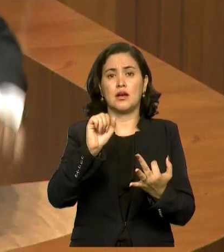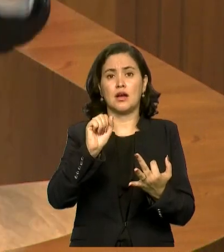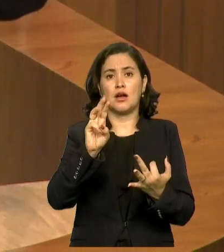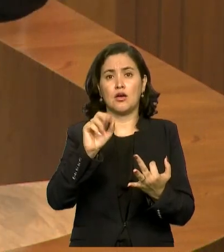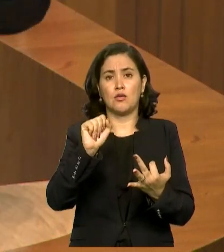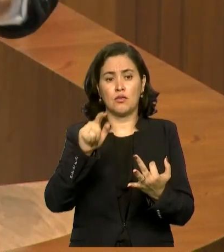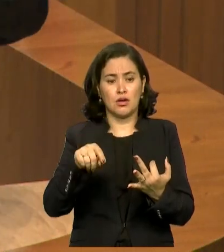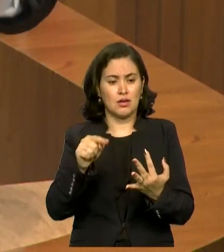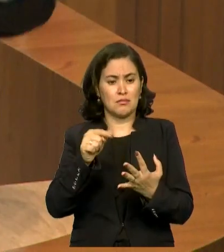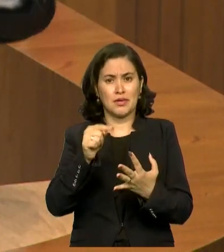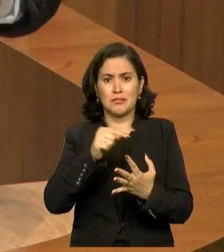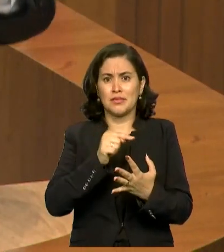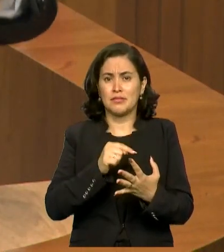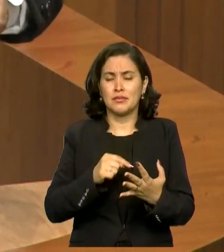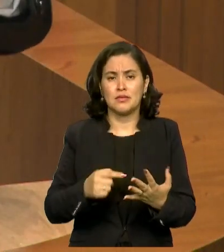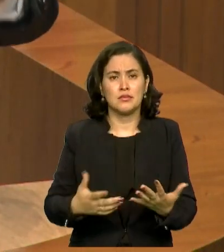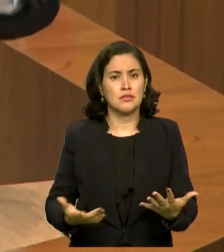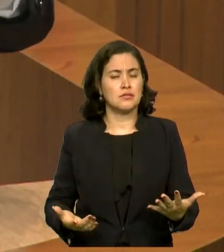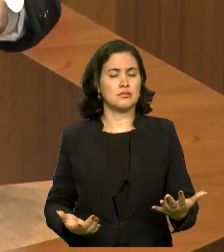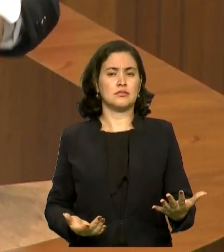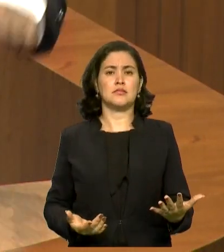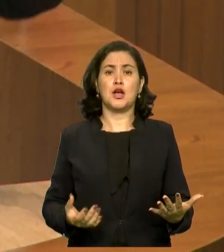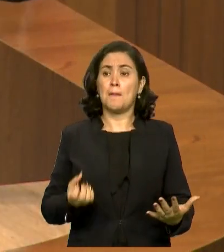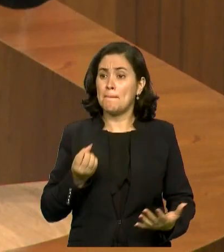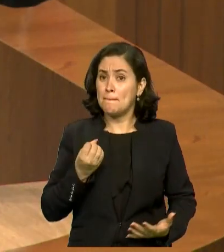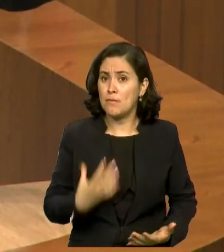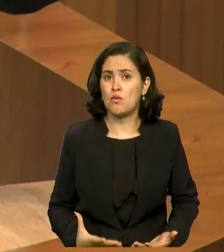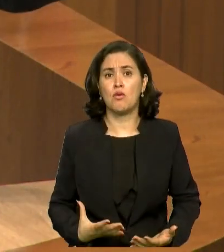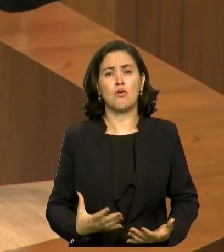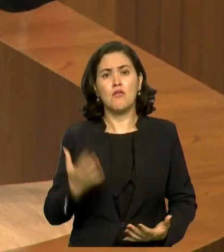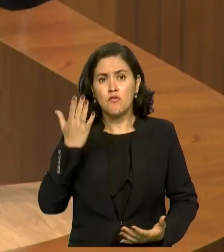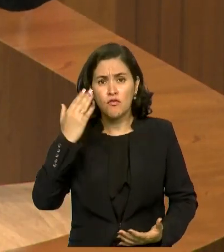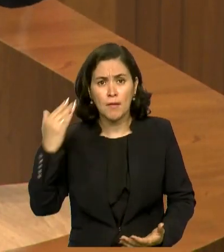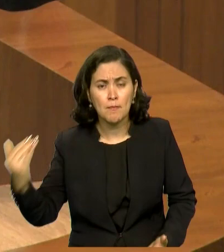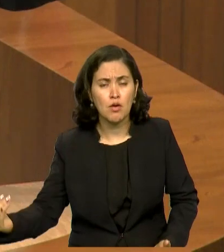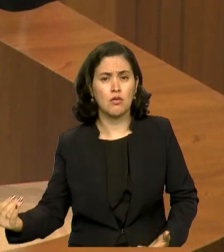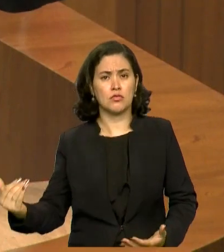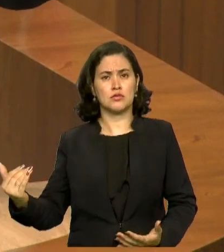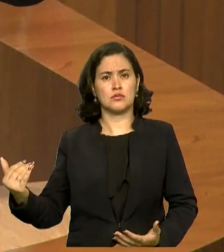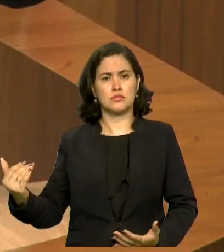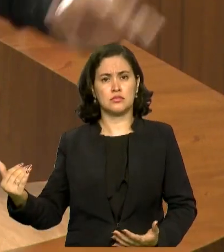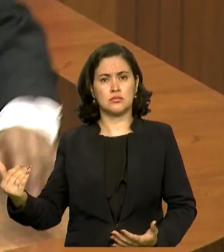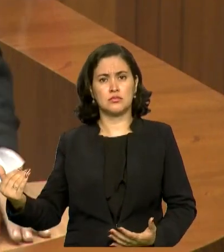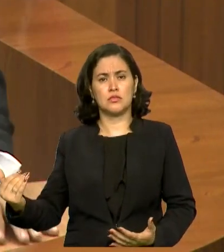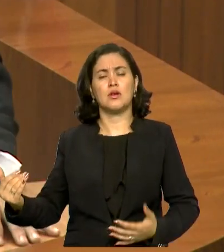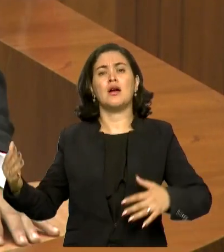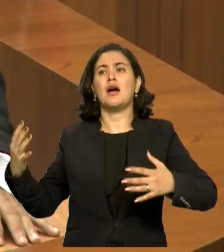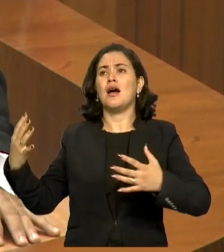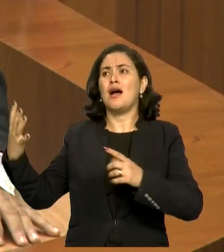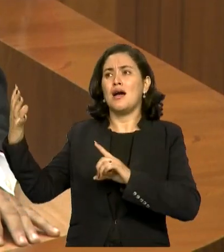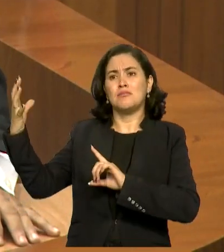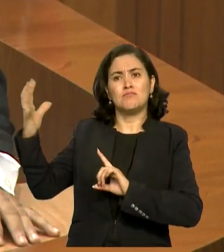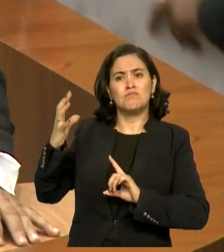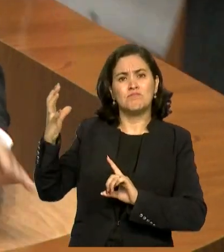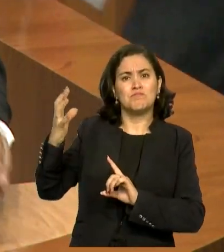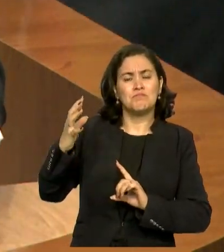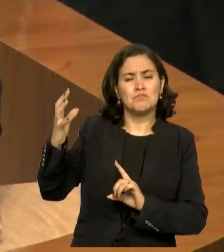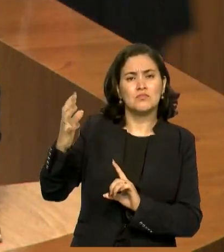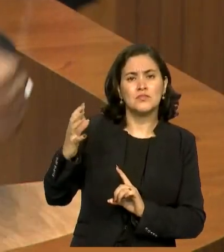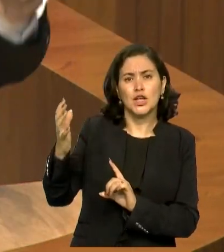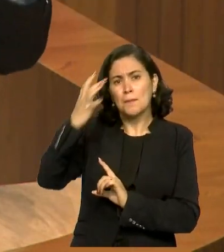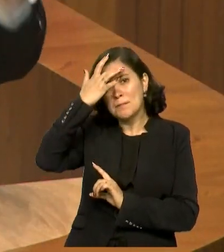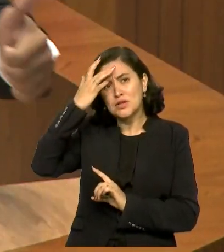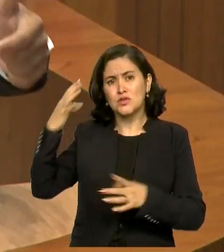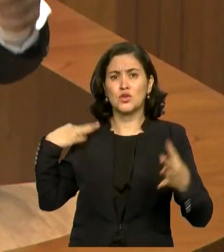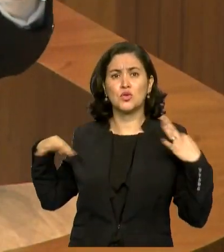antecedência, para atrair não só a atenção do maranhense, do ludovicense, mas a atenção também de turistas de outros estados para que